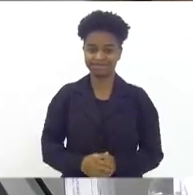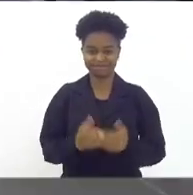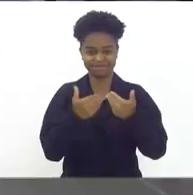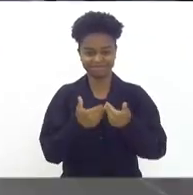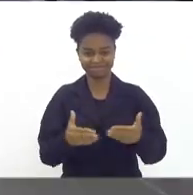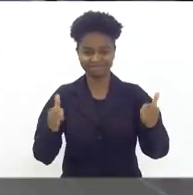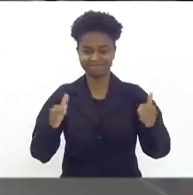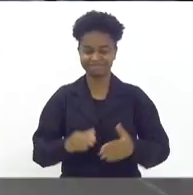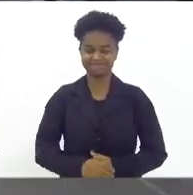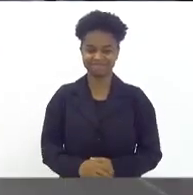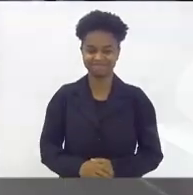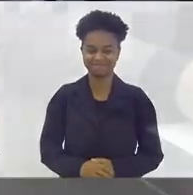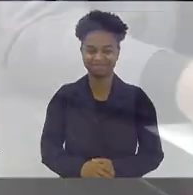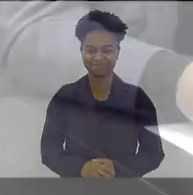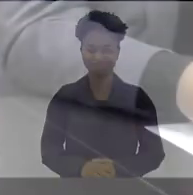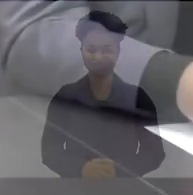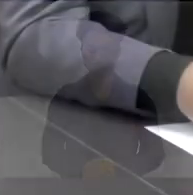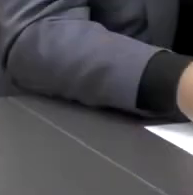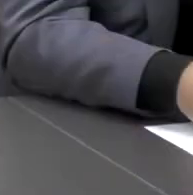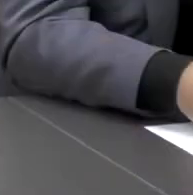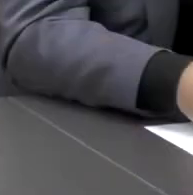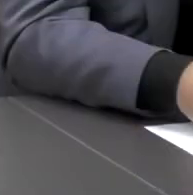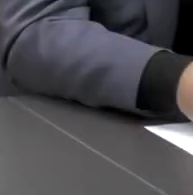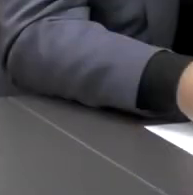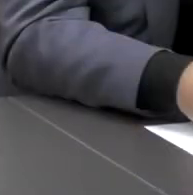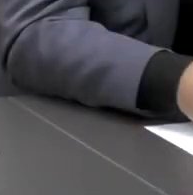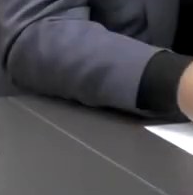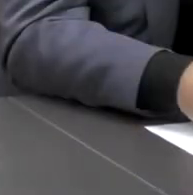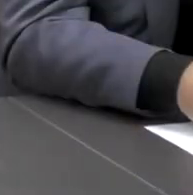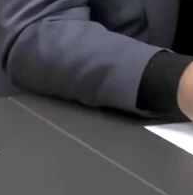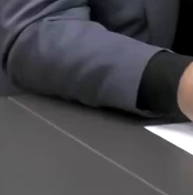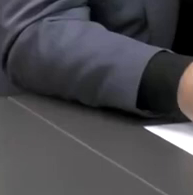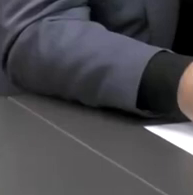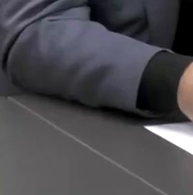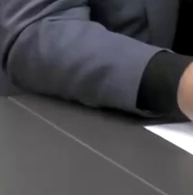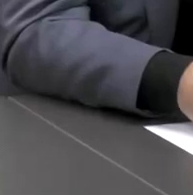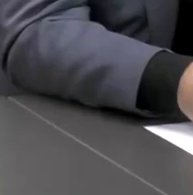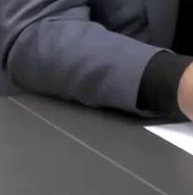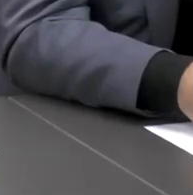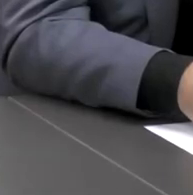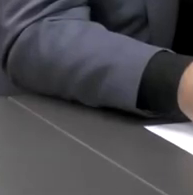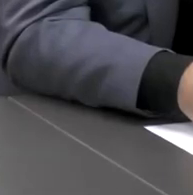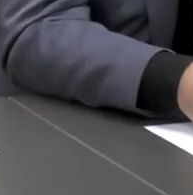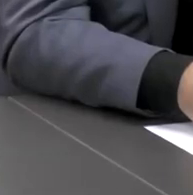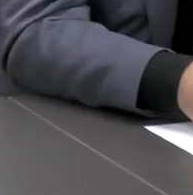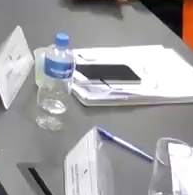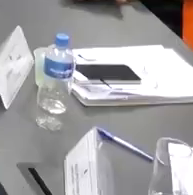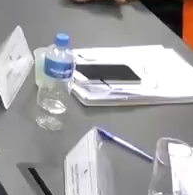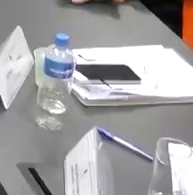né como vereador da cidade de Cabo Frio de pé que é melhor